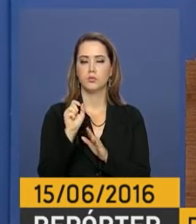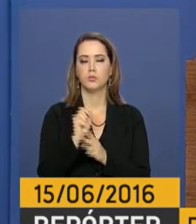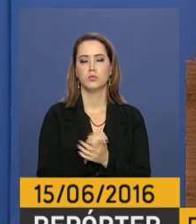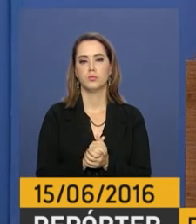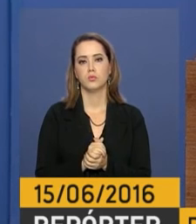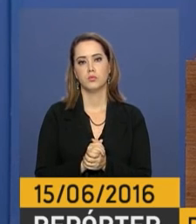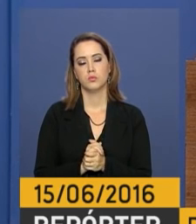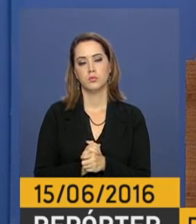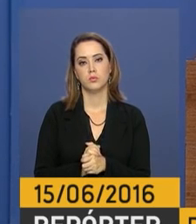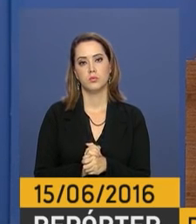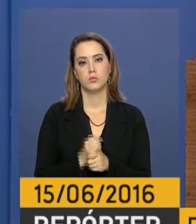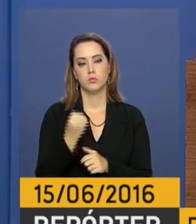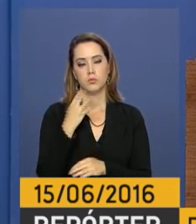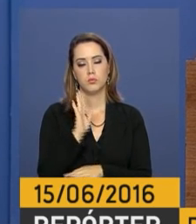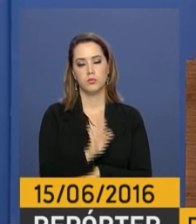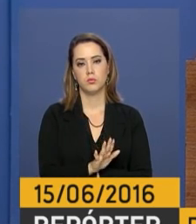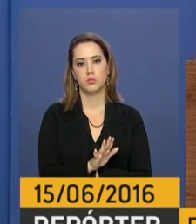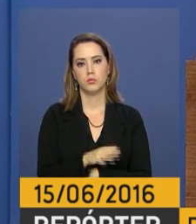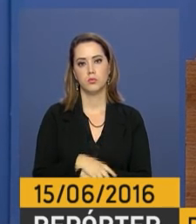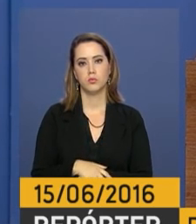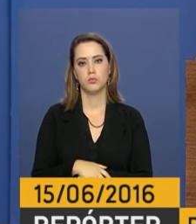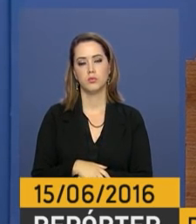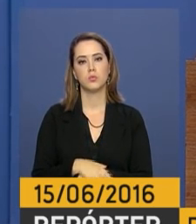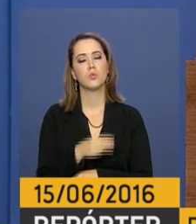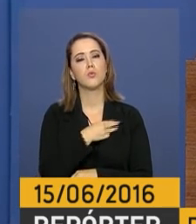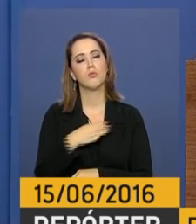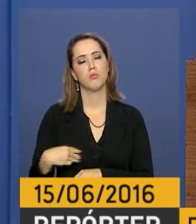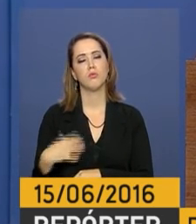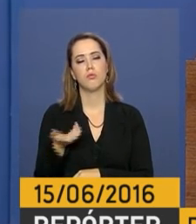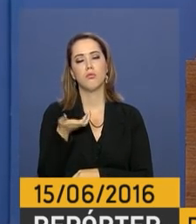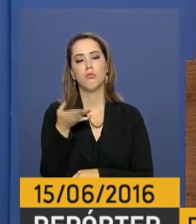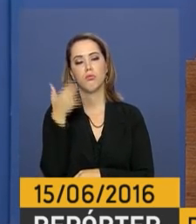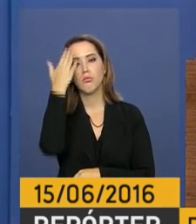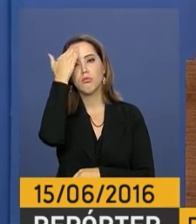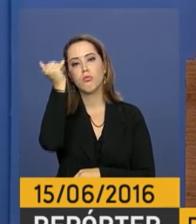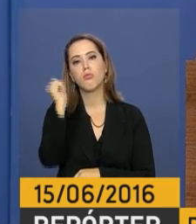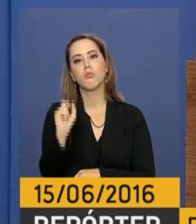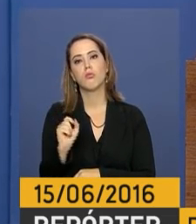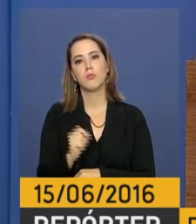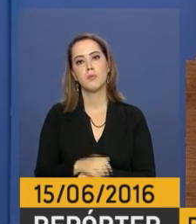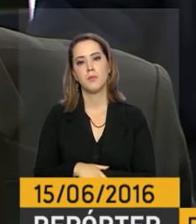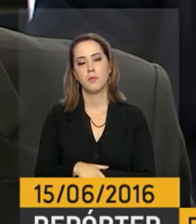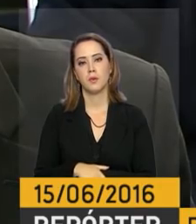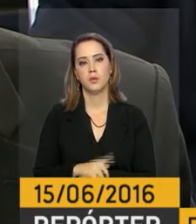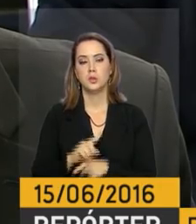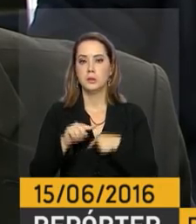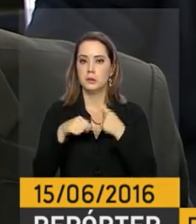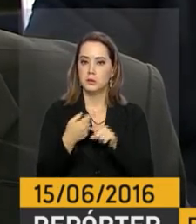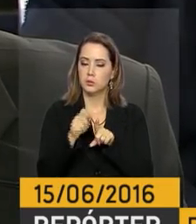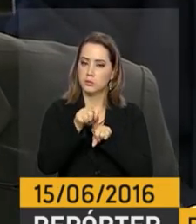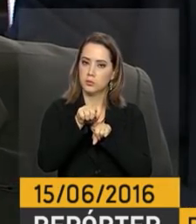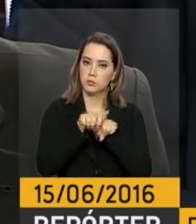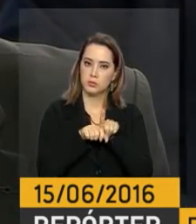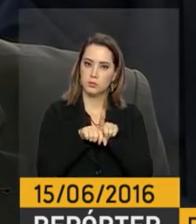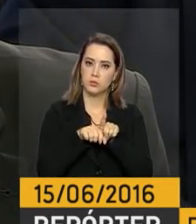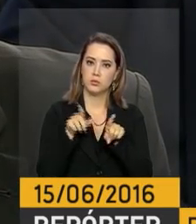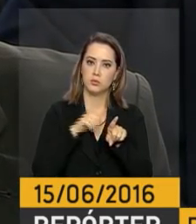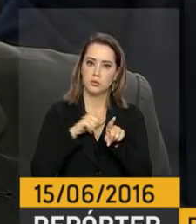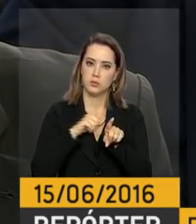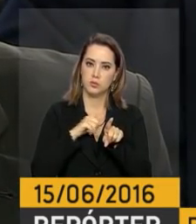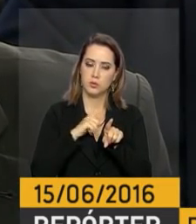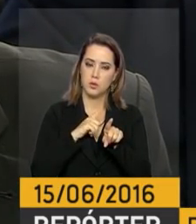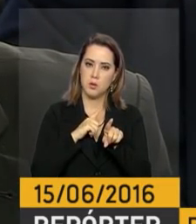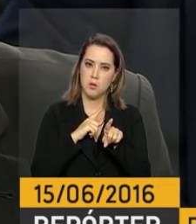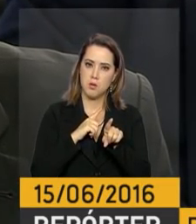Estado. É, boa tarde, ministro, eu gostaria de saber, o senhor falou que nos próximos meses vai apresentar medidas